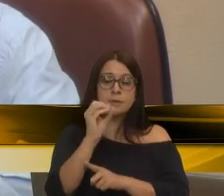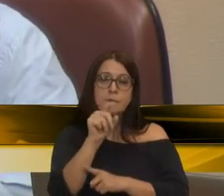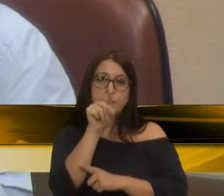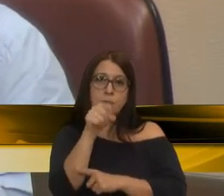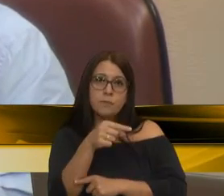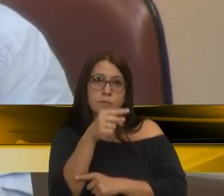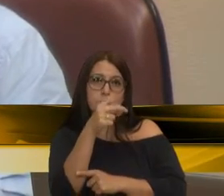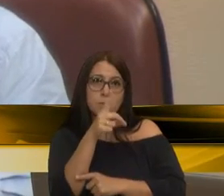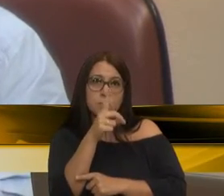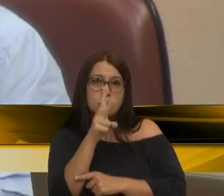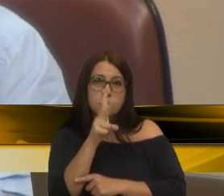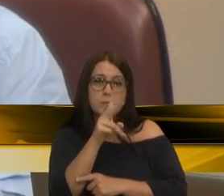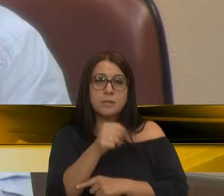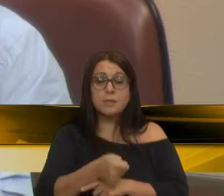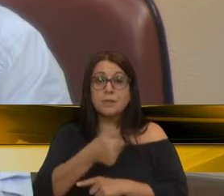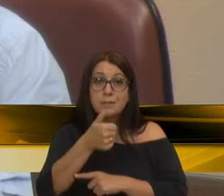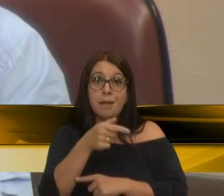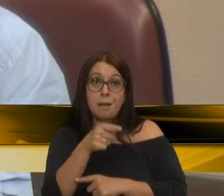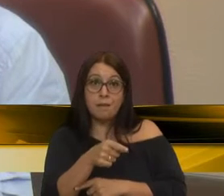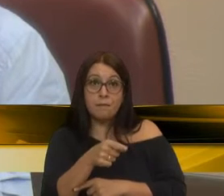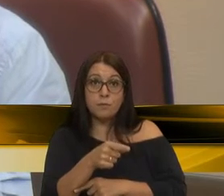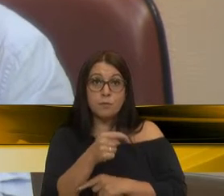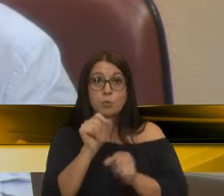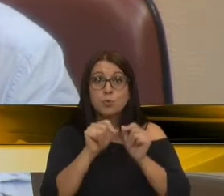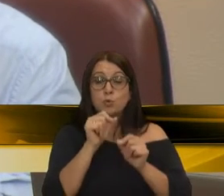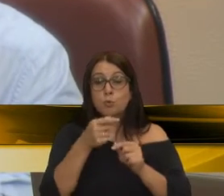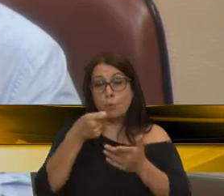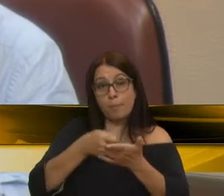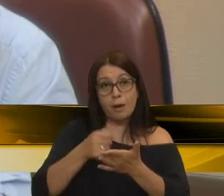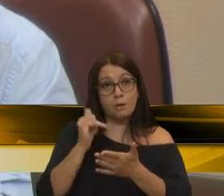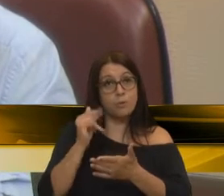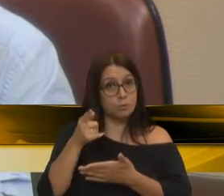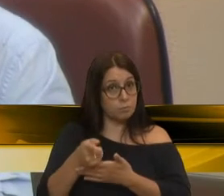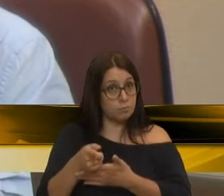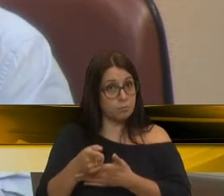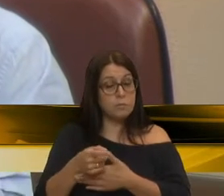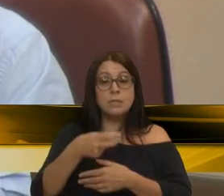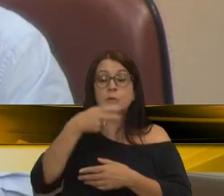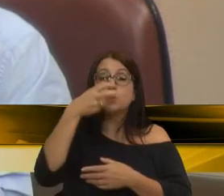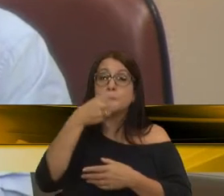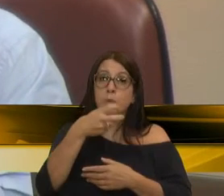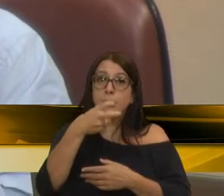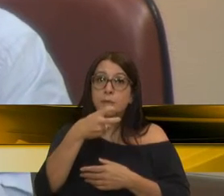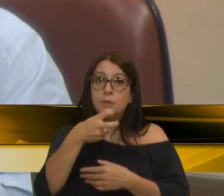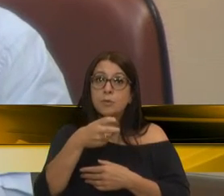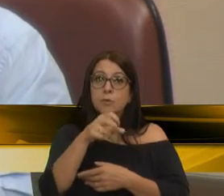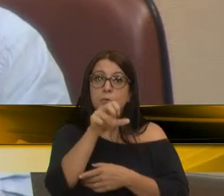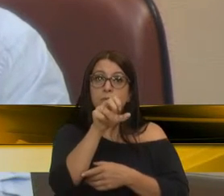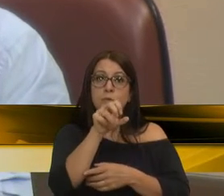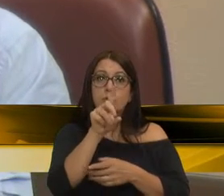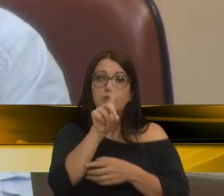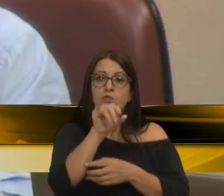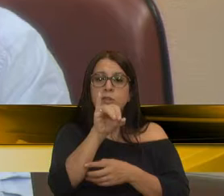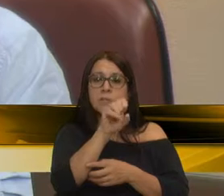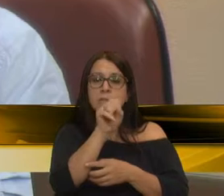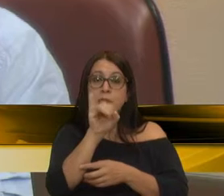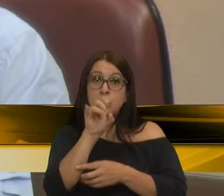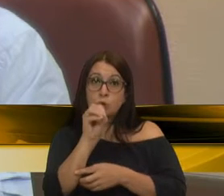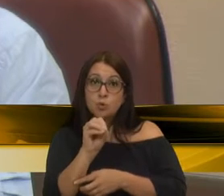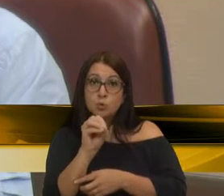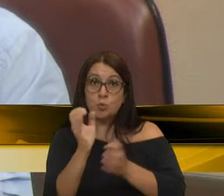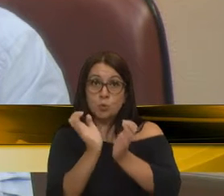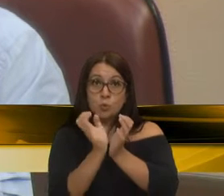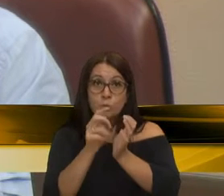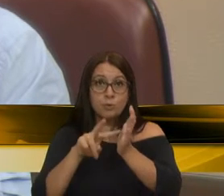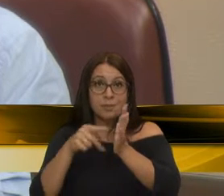0,12 centavos o valor da tarifa além do quinto decidido da categoria salienta